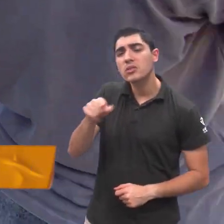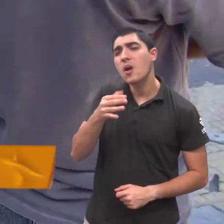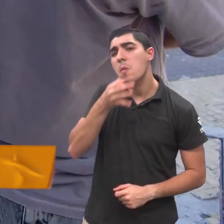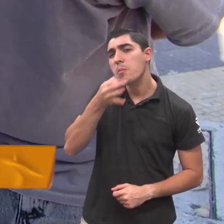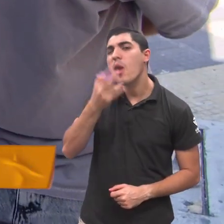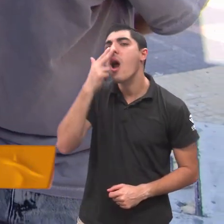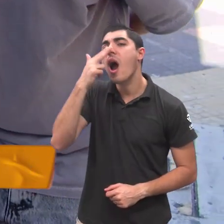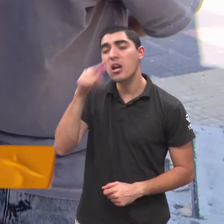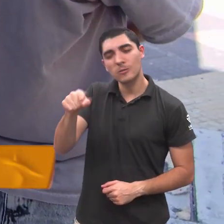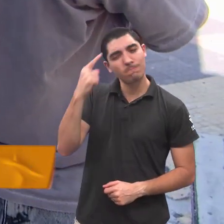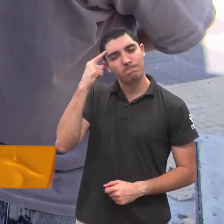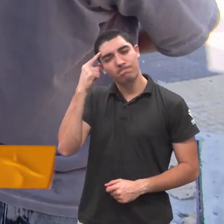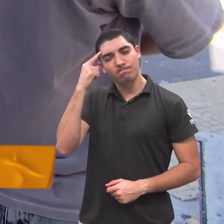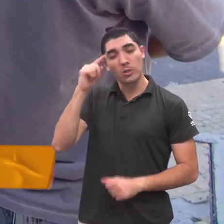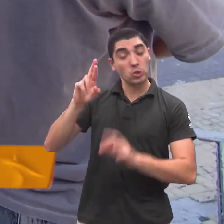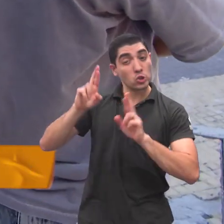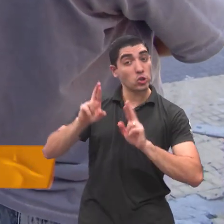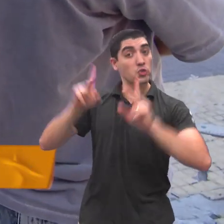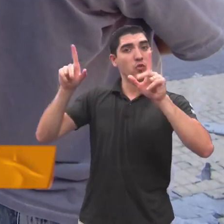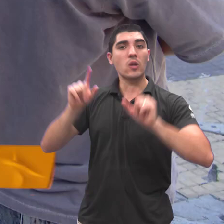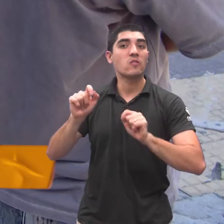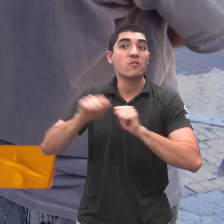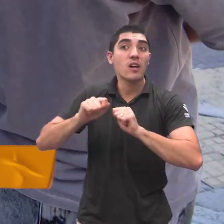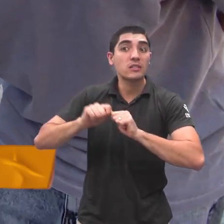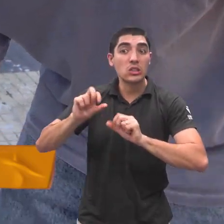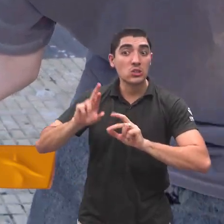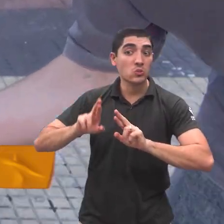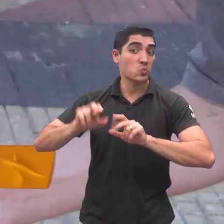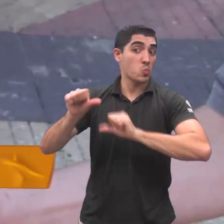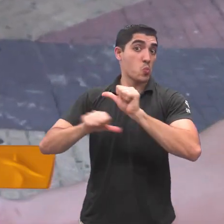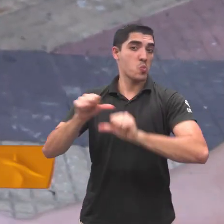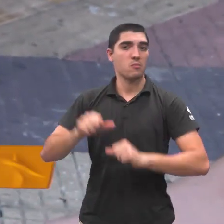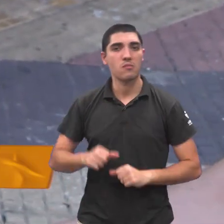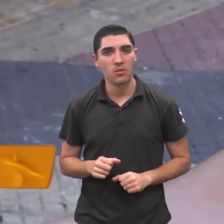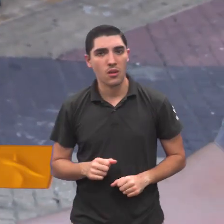que você imagina que você poderia fazer de diferente nesse lugar?